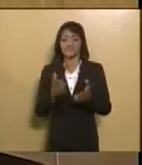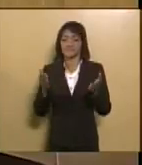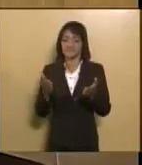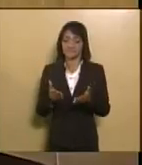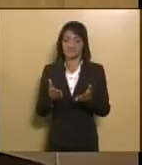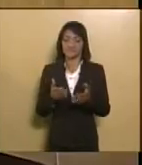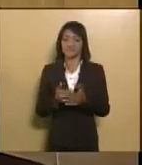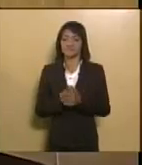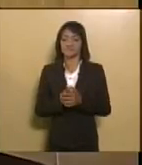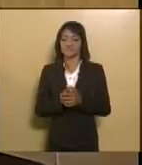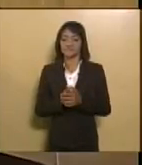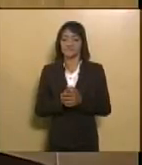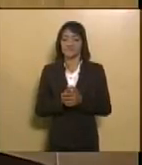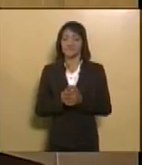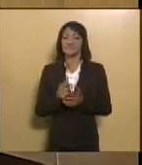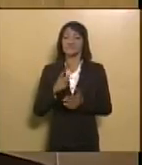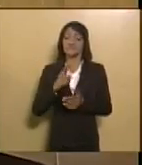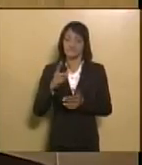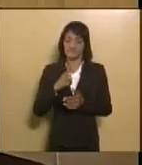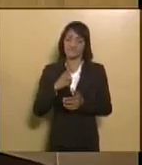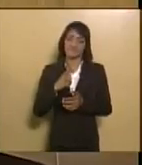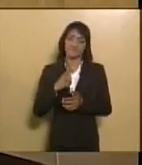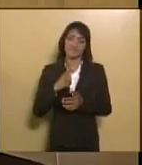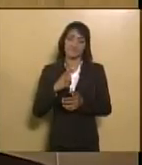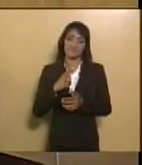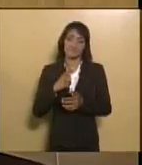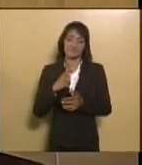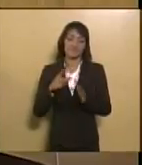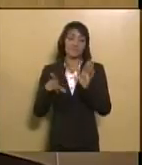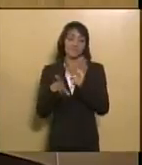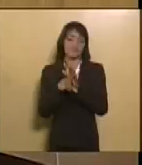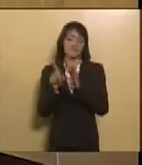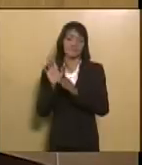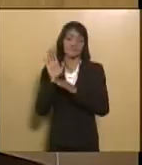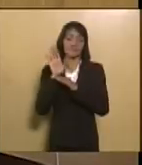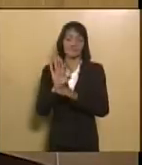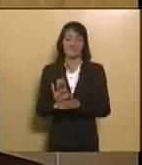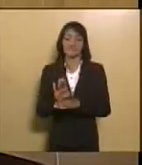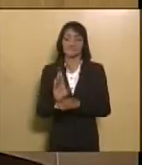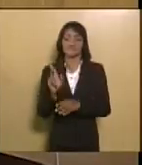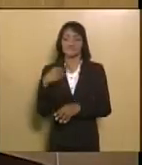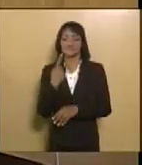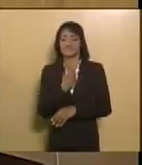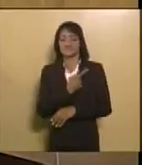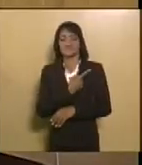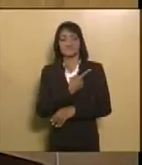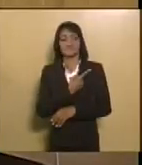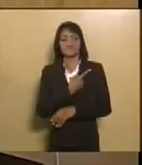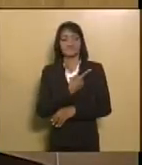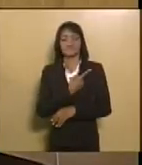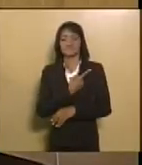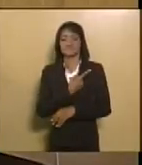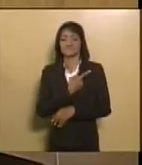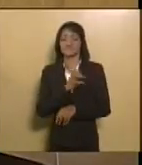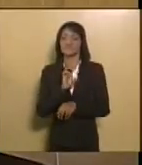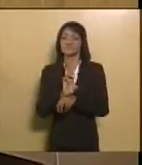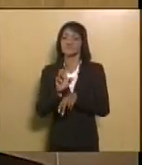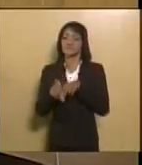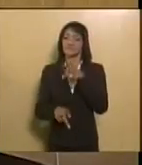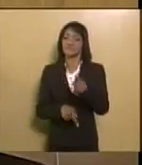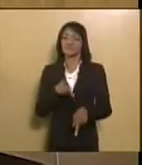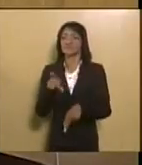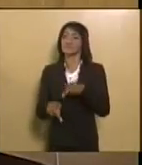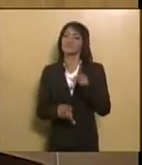legislativa que venha ajudar ainda mais o nosso estado, em especial a nossa população.